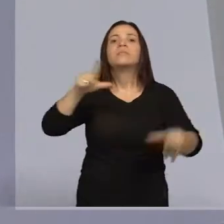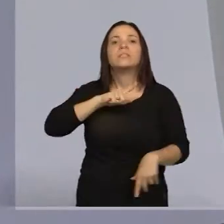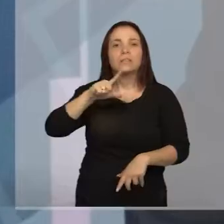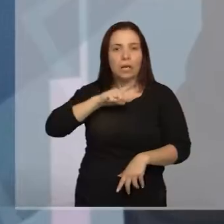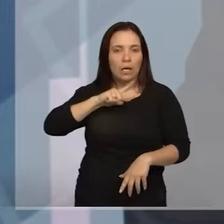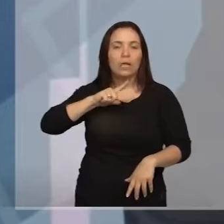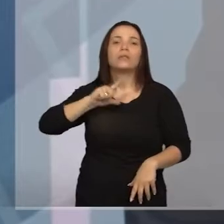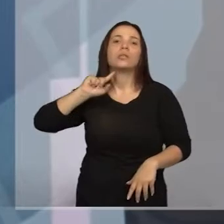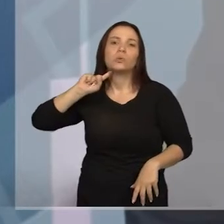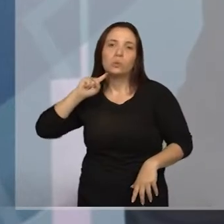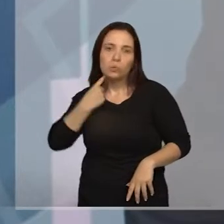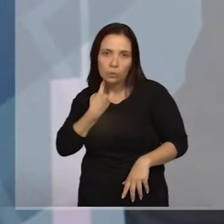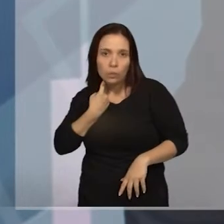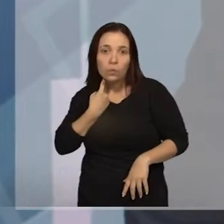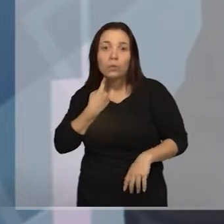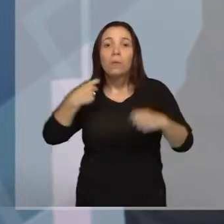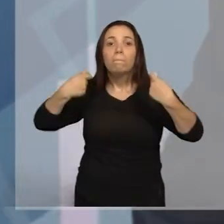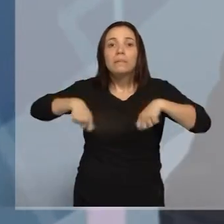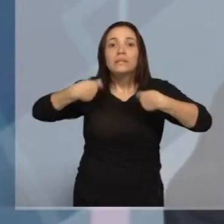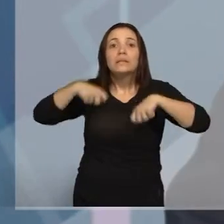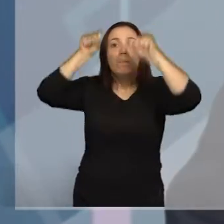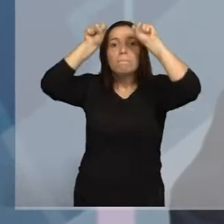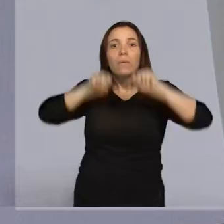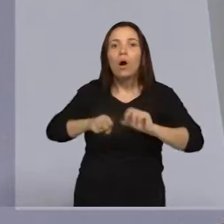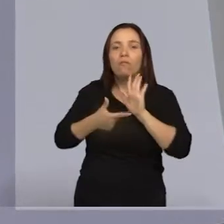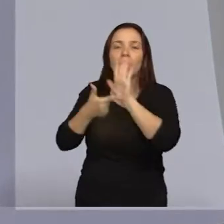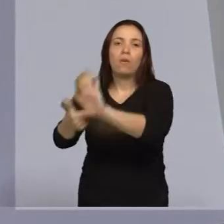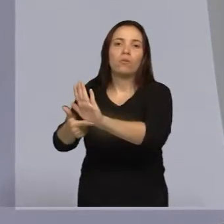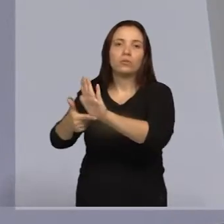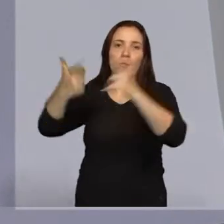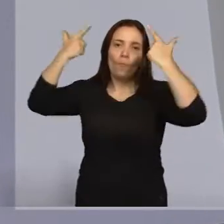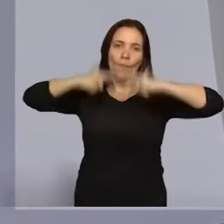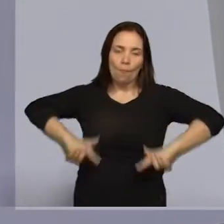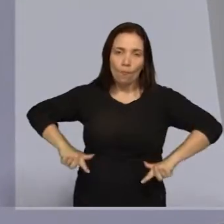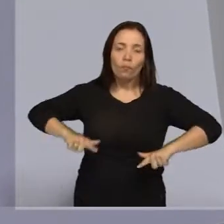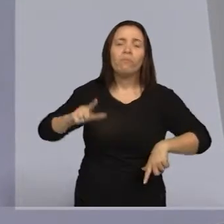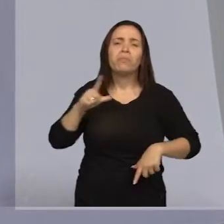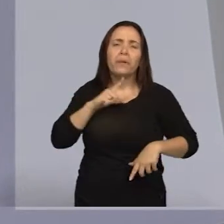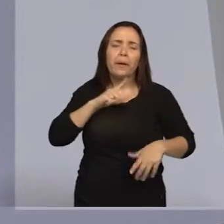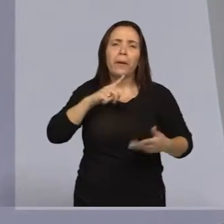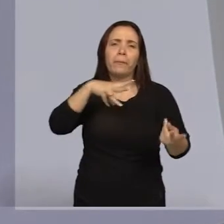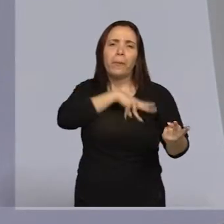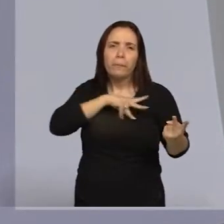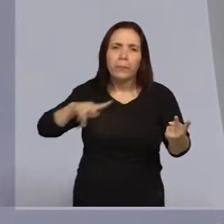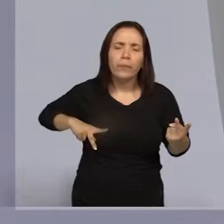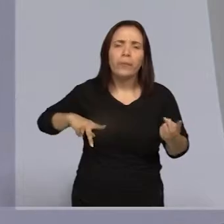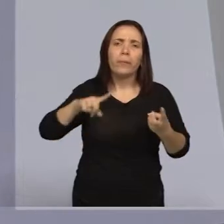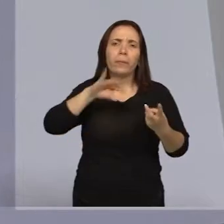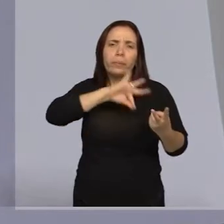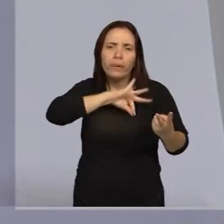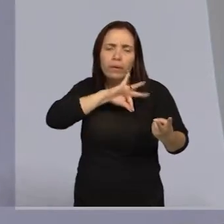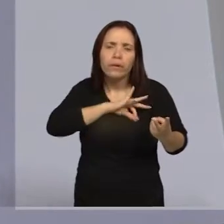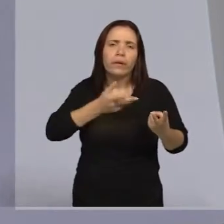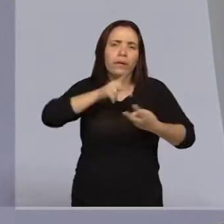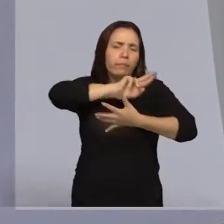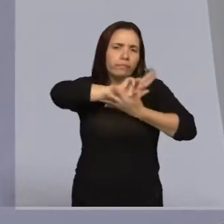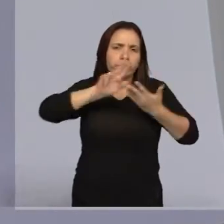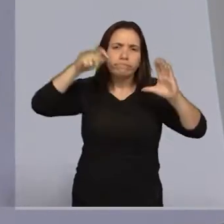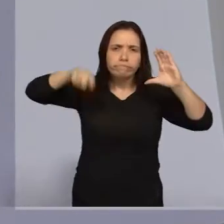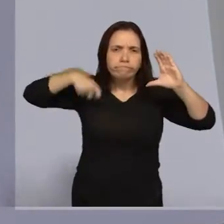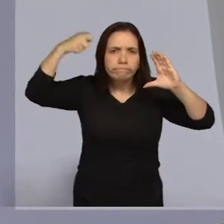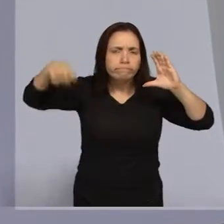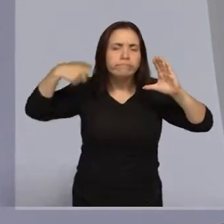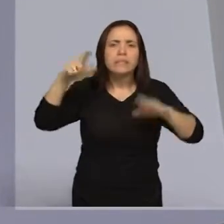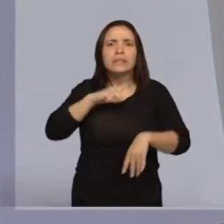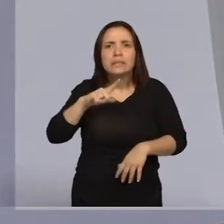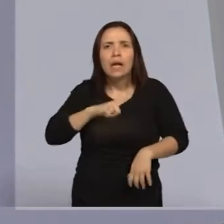verificado pelas ações de Ministério Público, de polícia, enfim, da própria imprensa, que nesse ponto avocou para si também